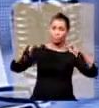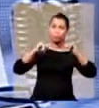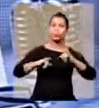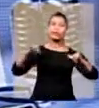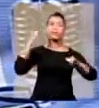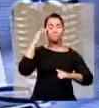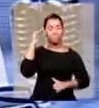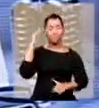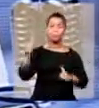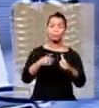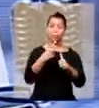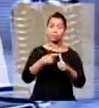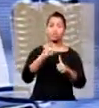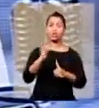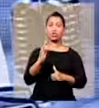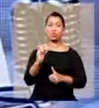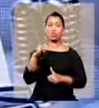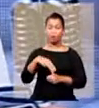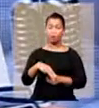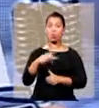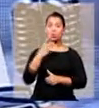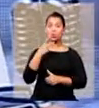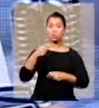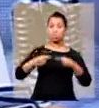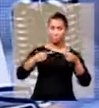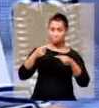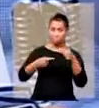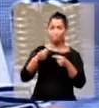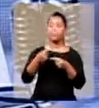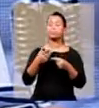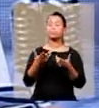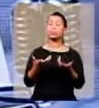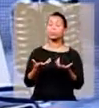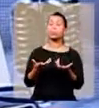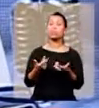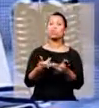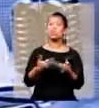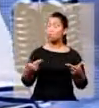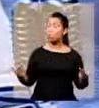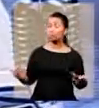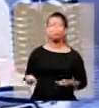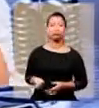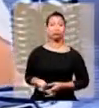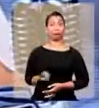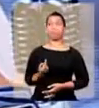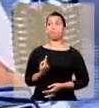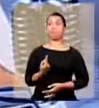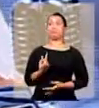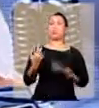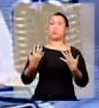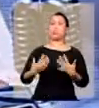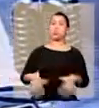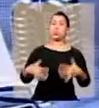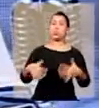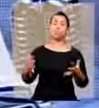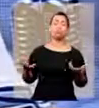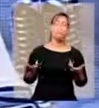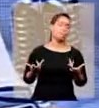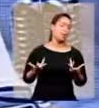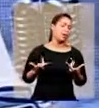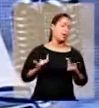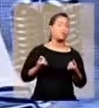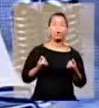uma ação assim surpreendente, maravilhosa, no sentido de propagar essa